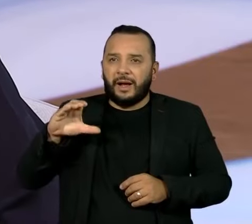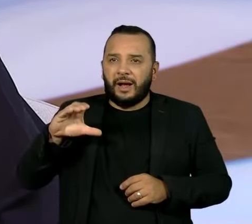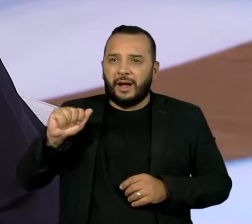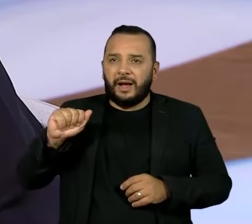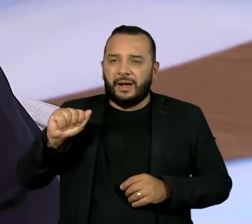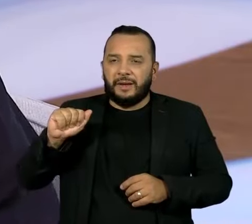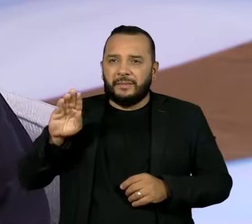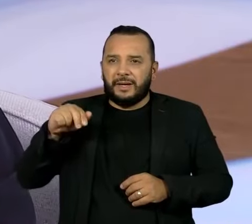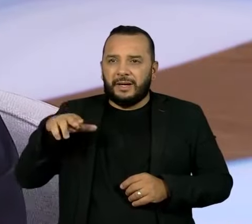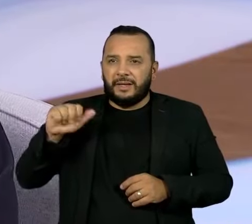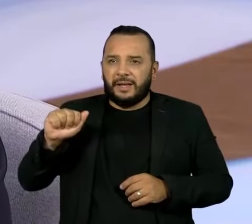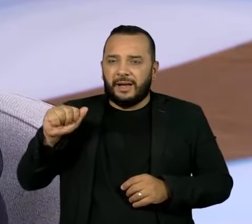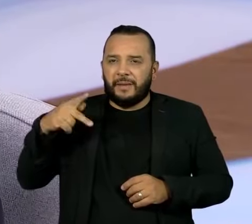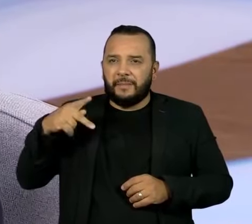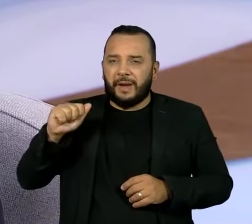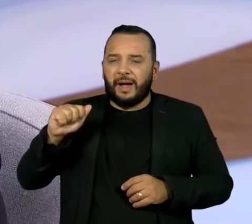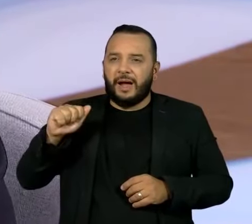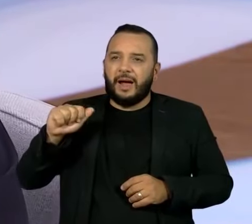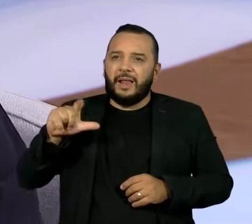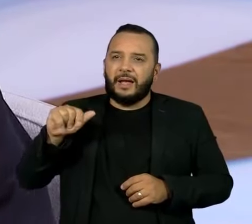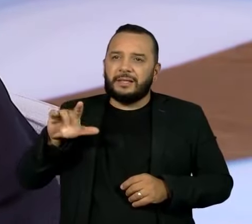que precisava de uma crooner.